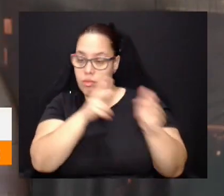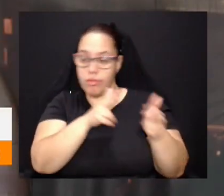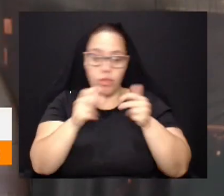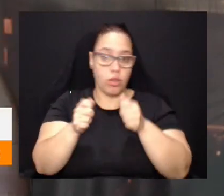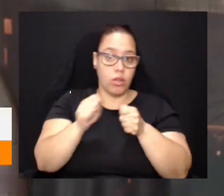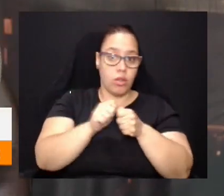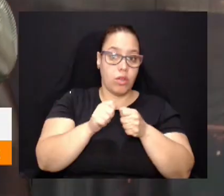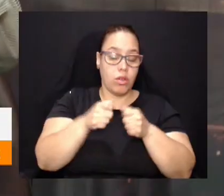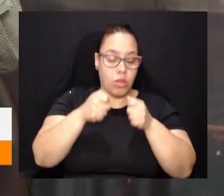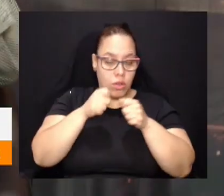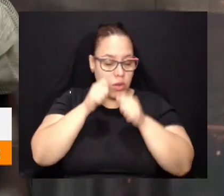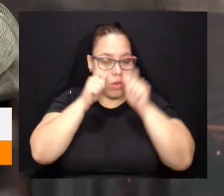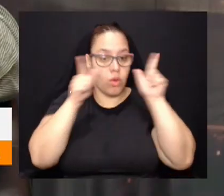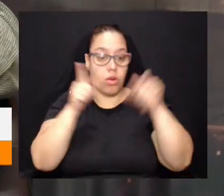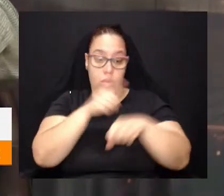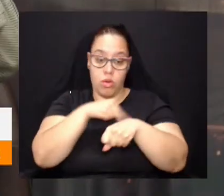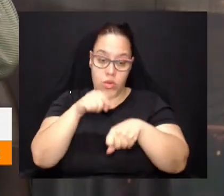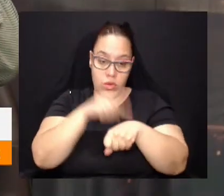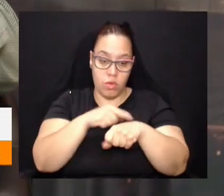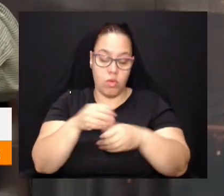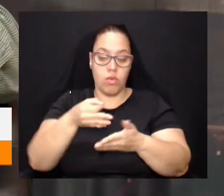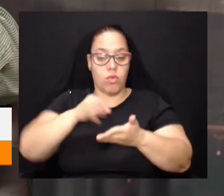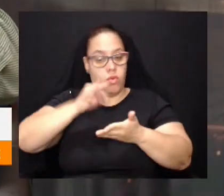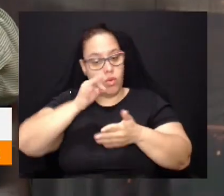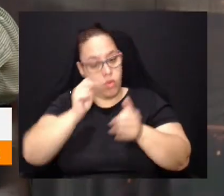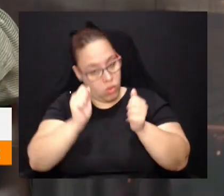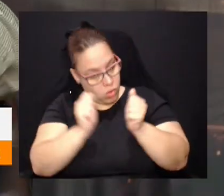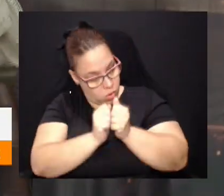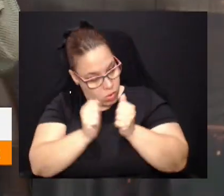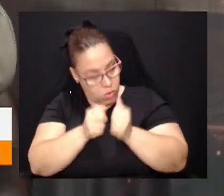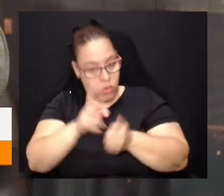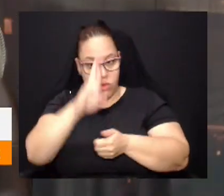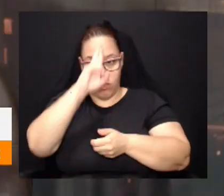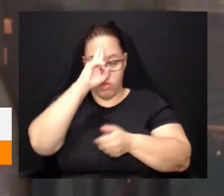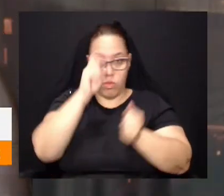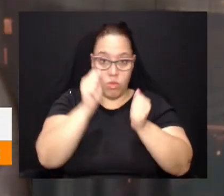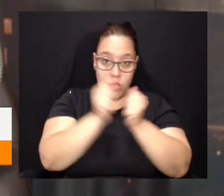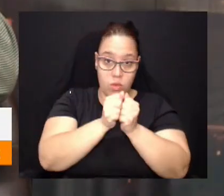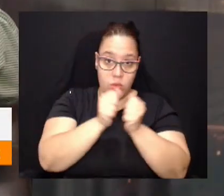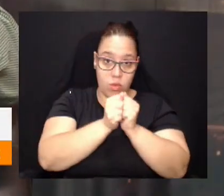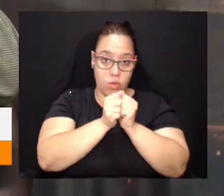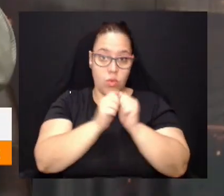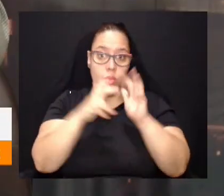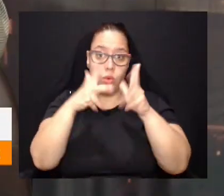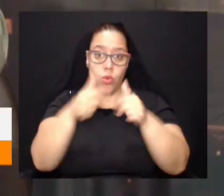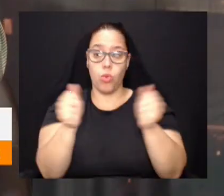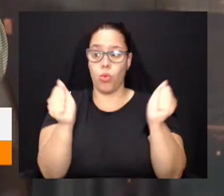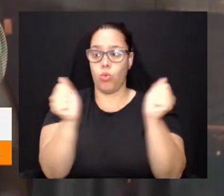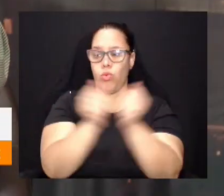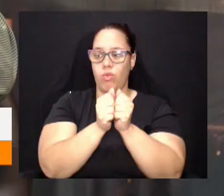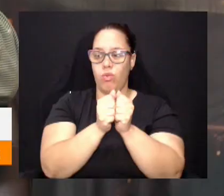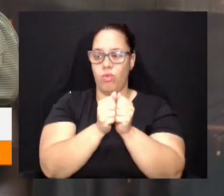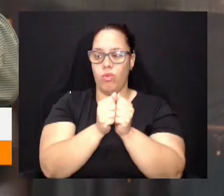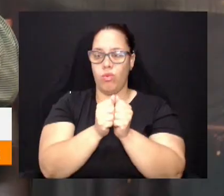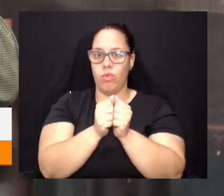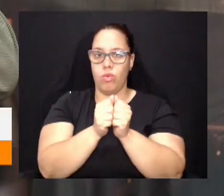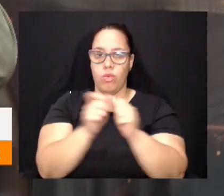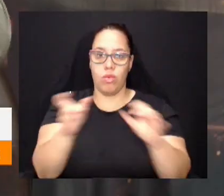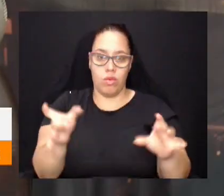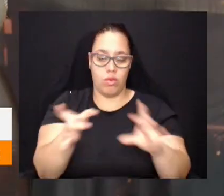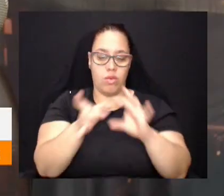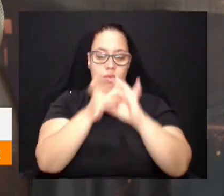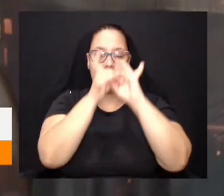na mesma hora, tomamos o café juntos, almoçamos juntos, né? Tudo junto, né? Então, essa unidade casal,